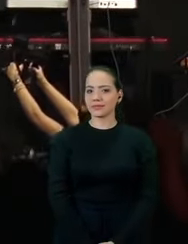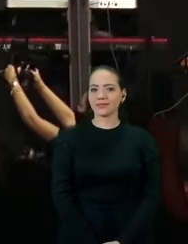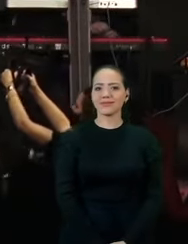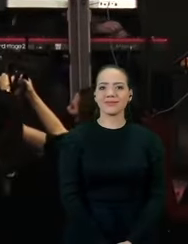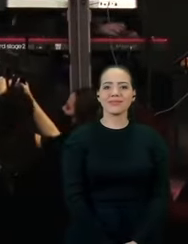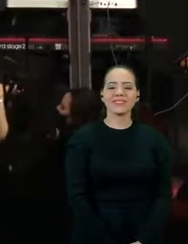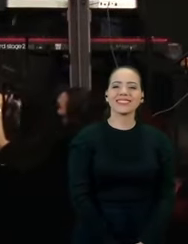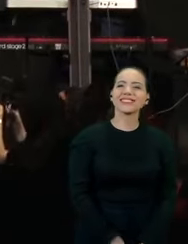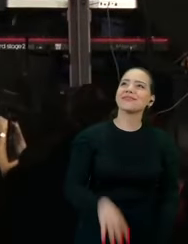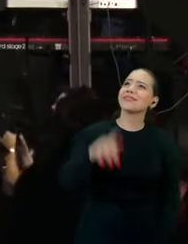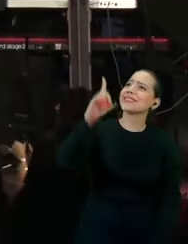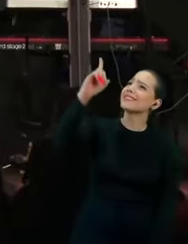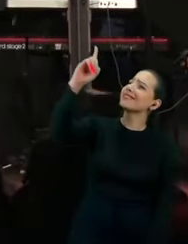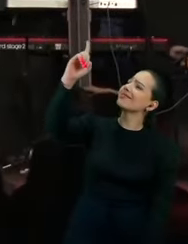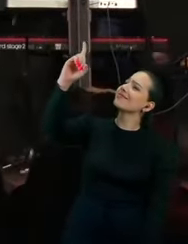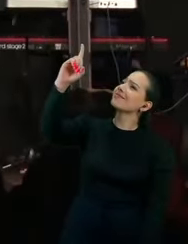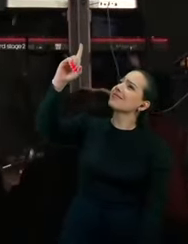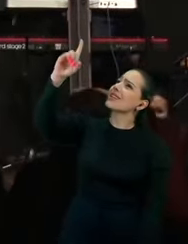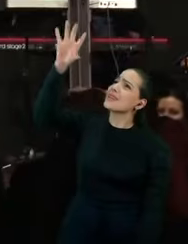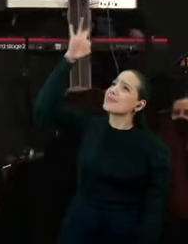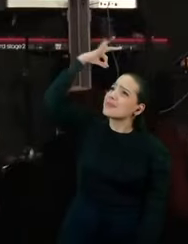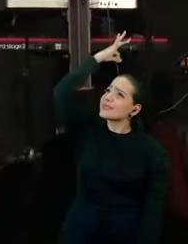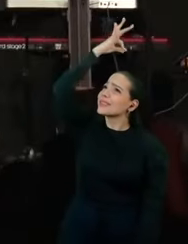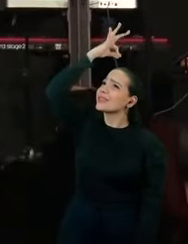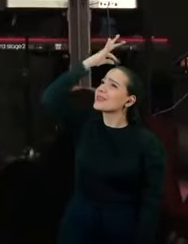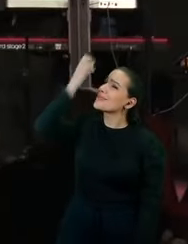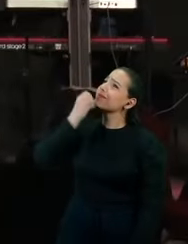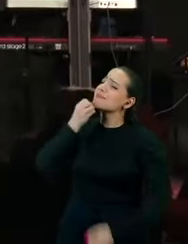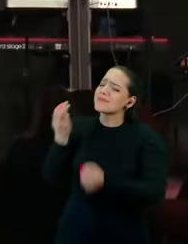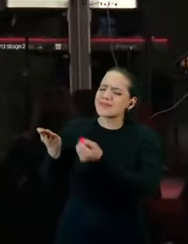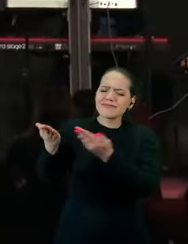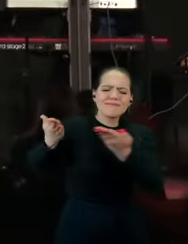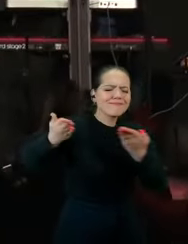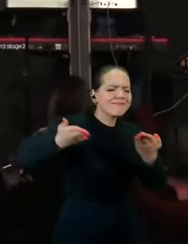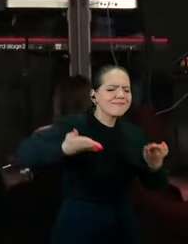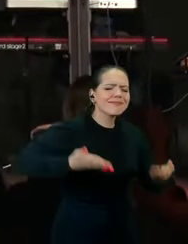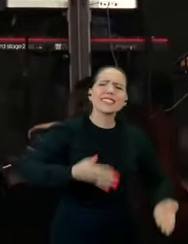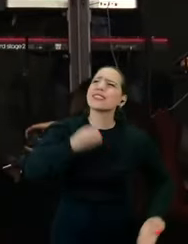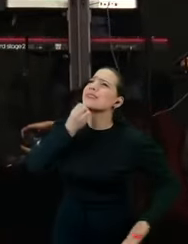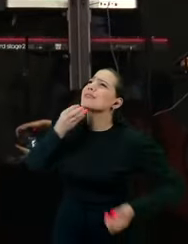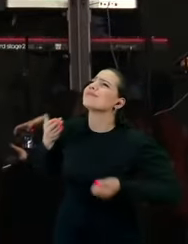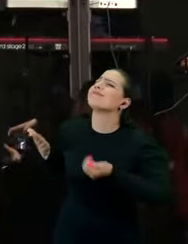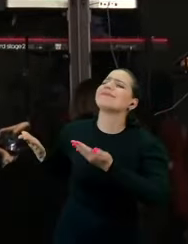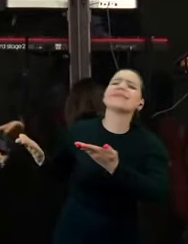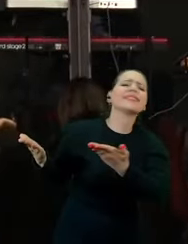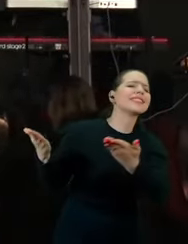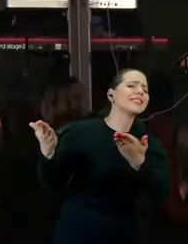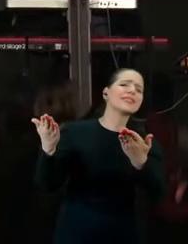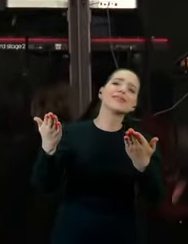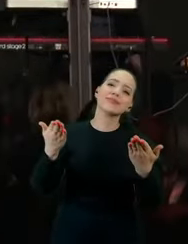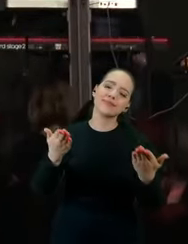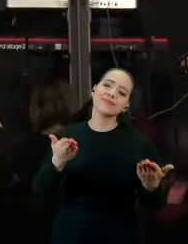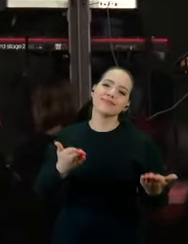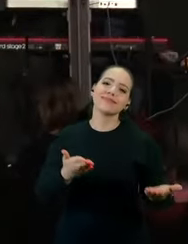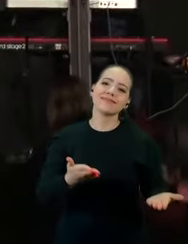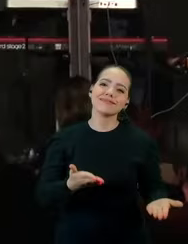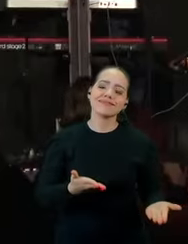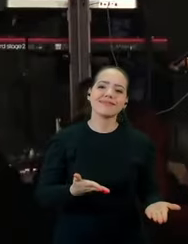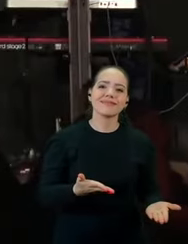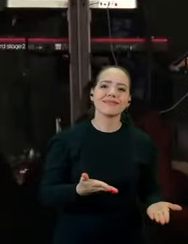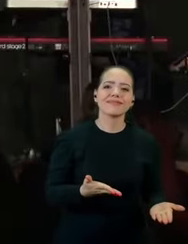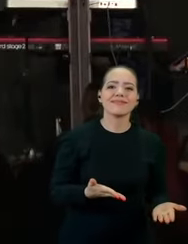és bem-vindo aqui, Espírito Santo. Tu és bem-vindo aqui. Nós já